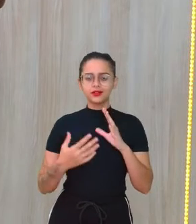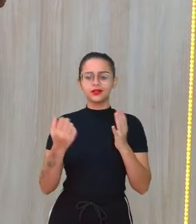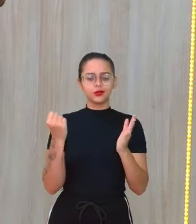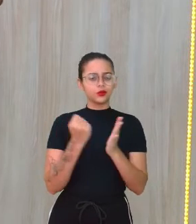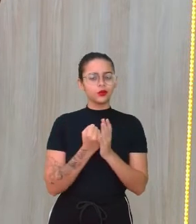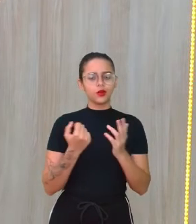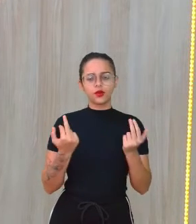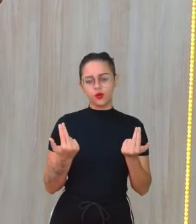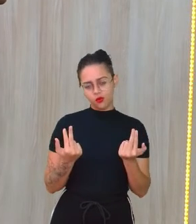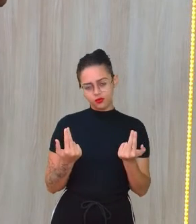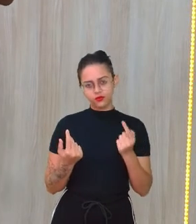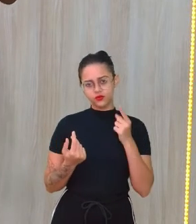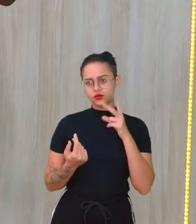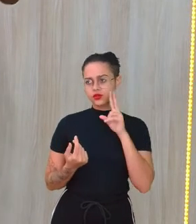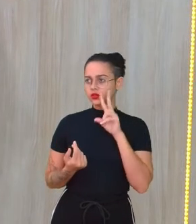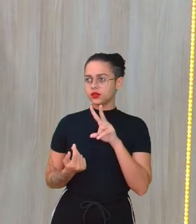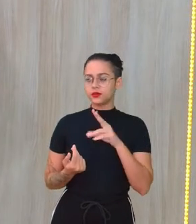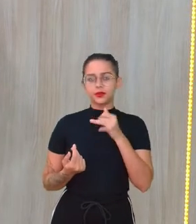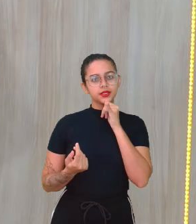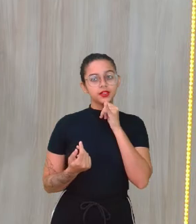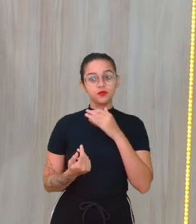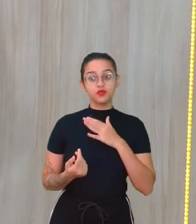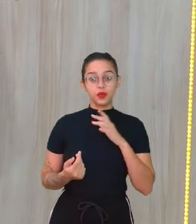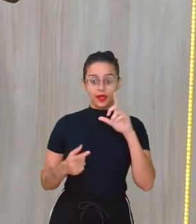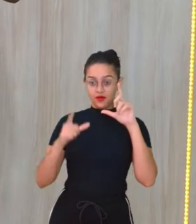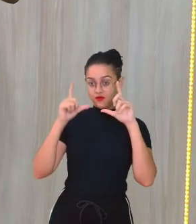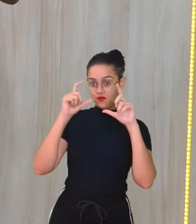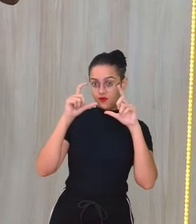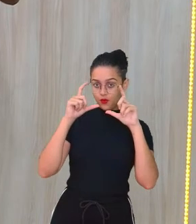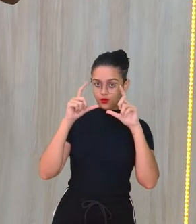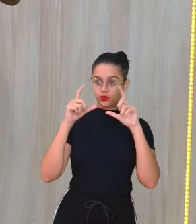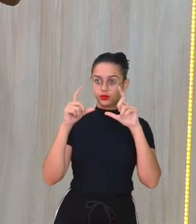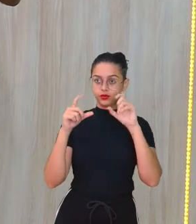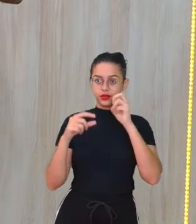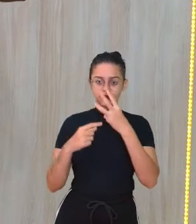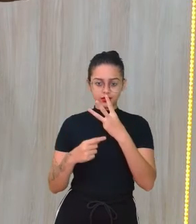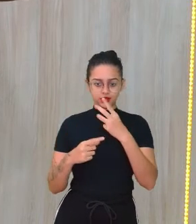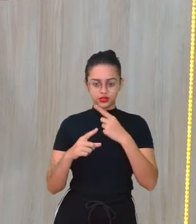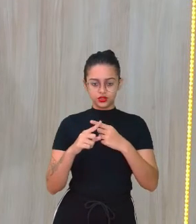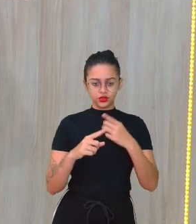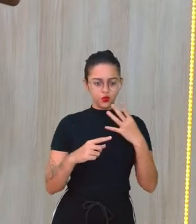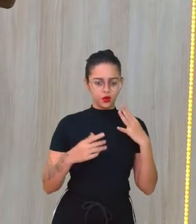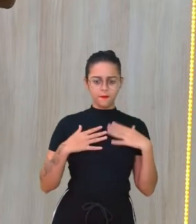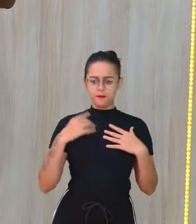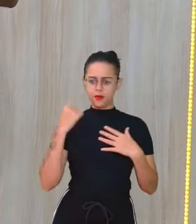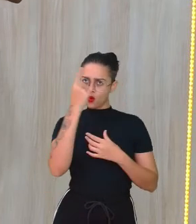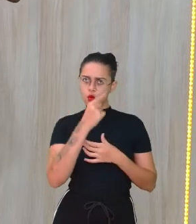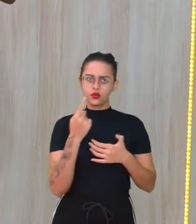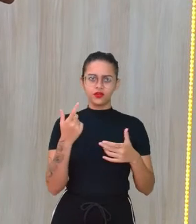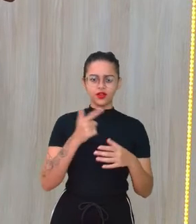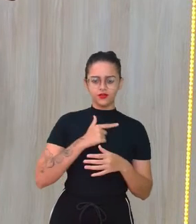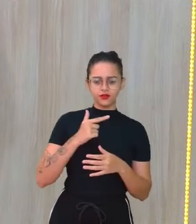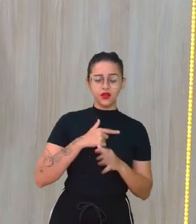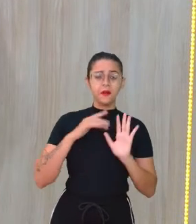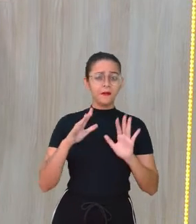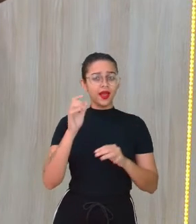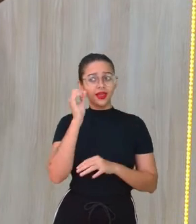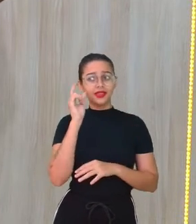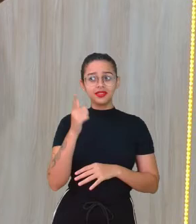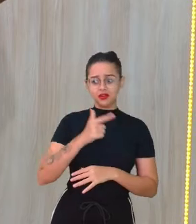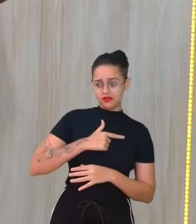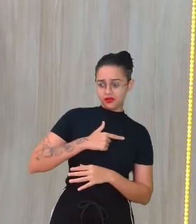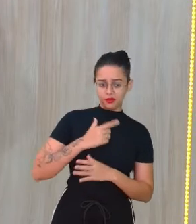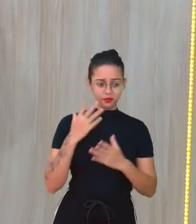seja, você vendo, apesar de que muita gente diz que a foto na 3x4 meu rosto fica muito feio, mas a ideia não é essa, de ficar